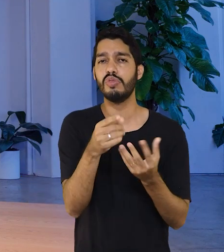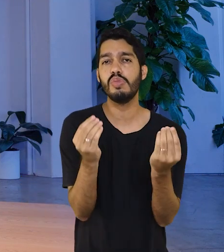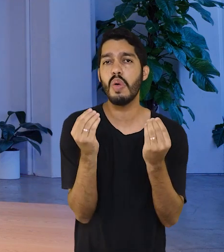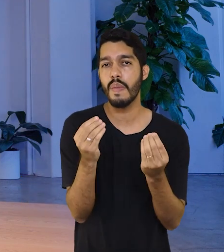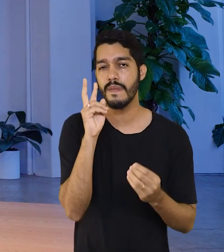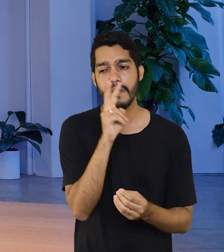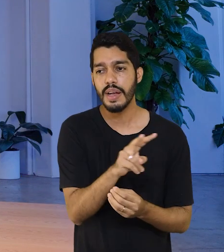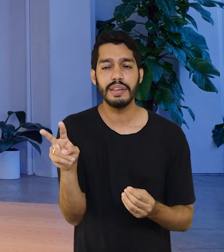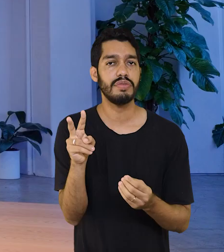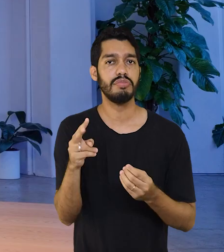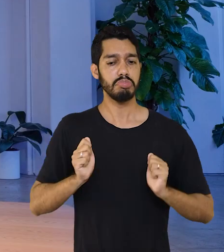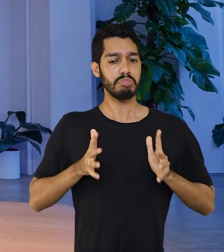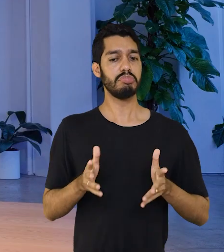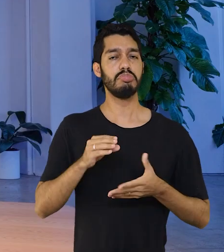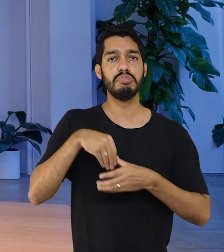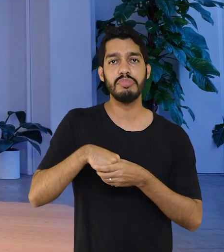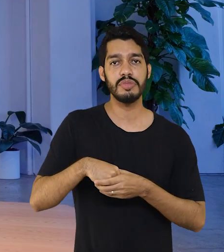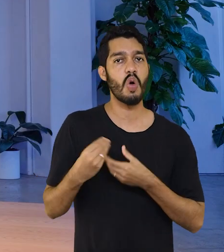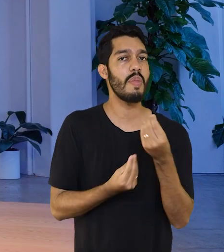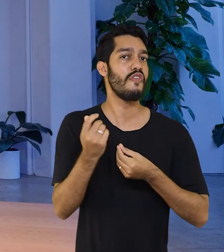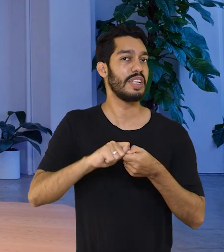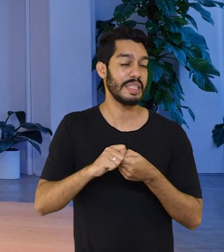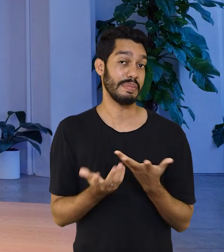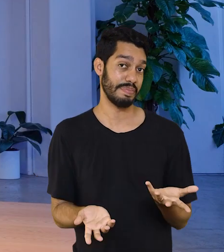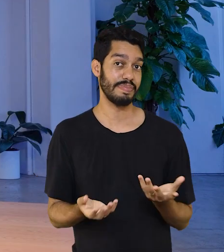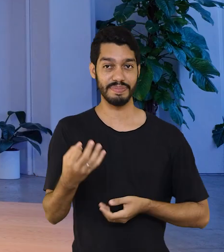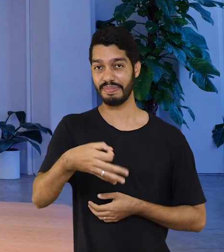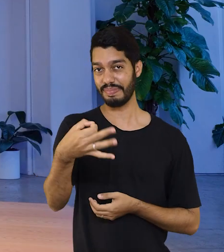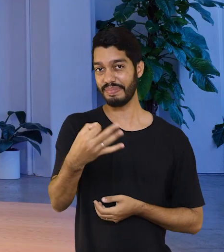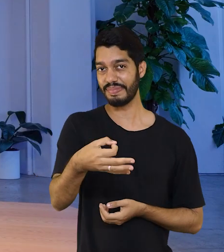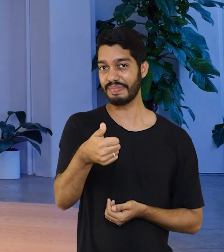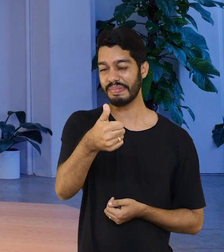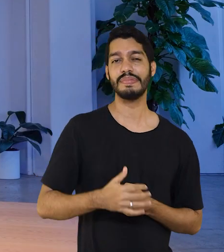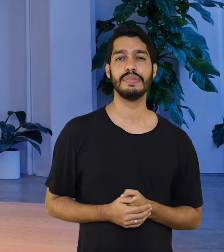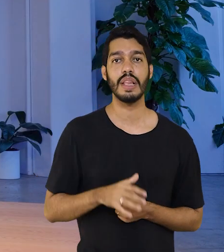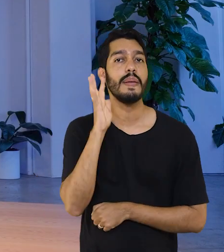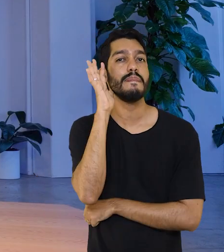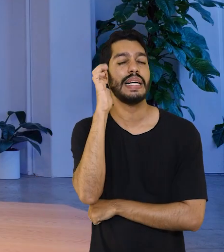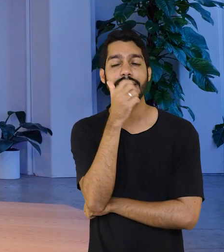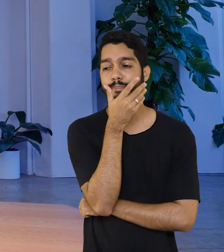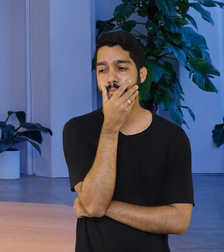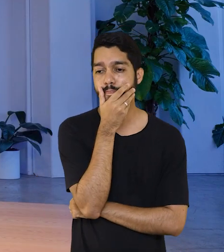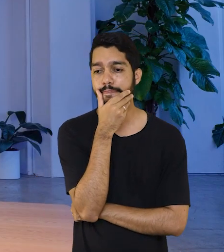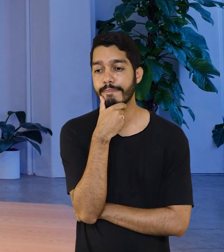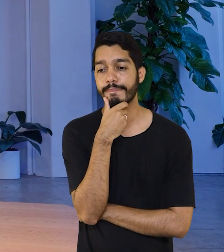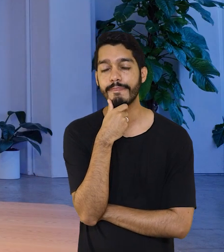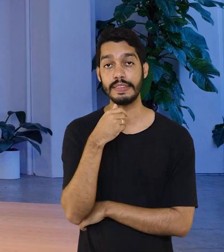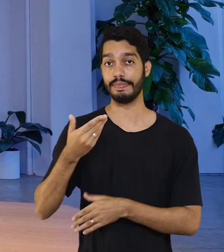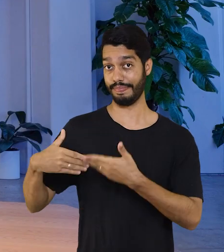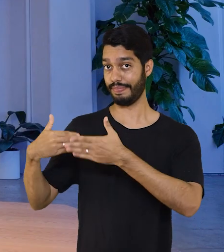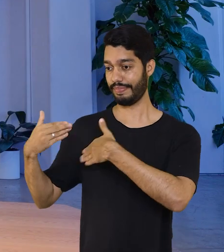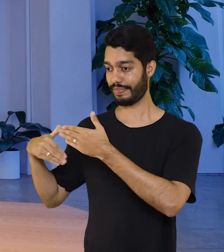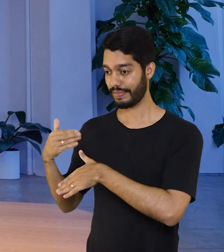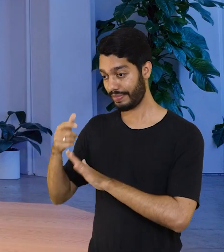uma coisa que me intriga muito. Como é que você vê e como é que você exerce isso e como é que você acha que deve ser feito? Excelente